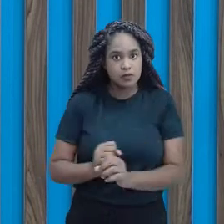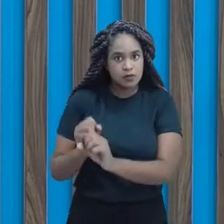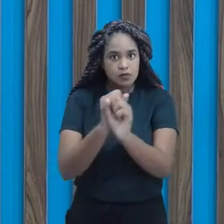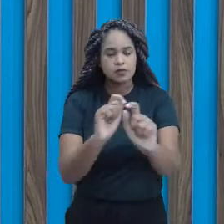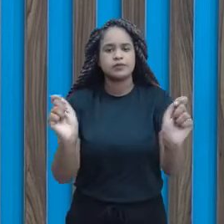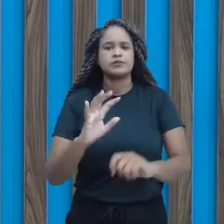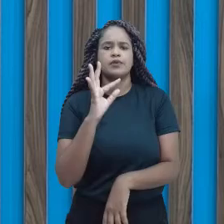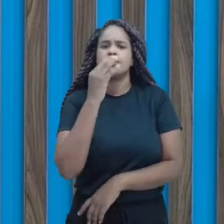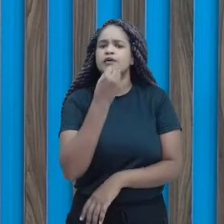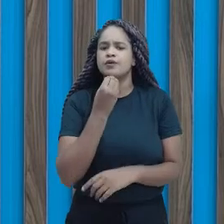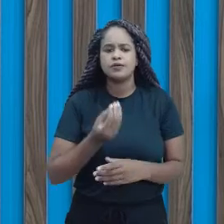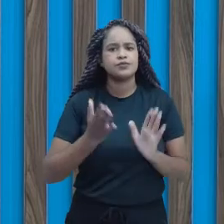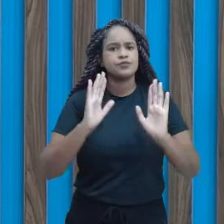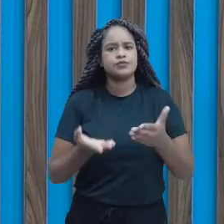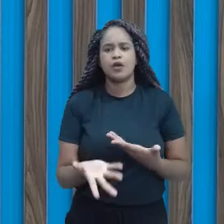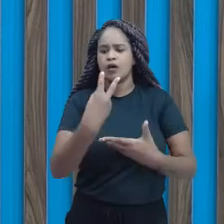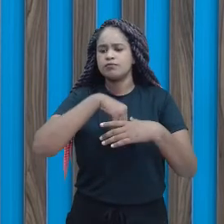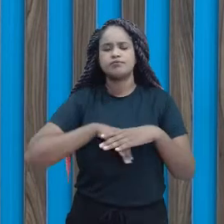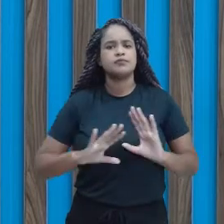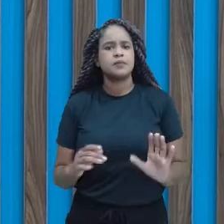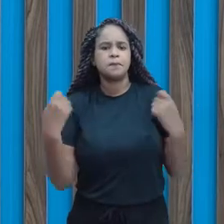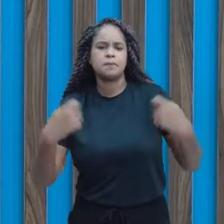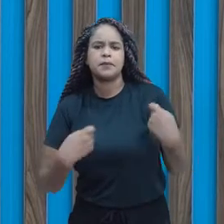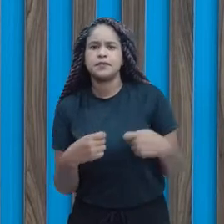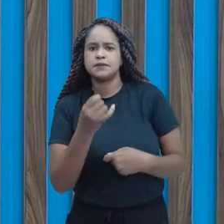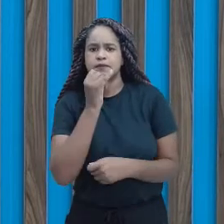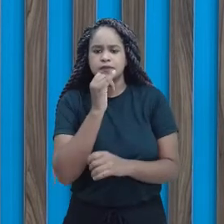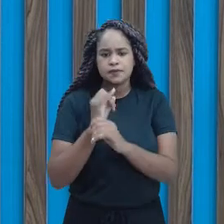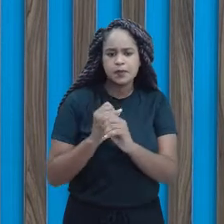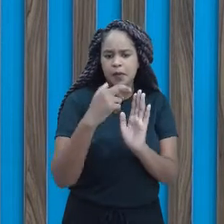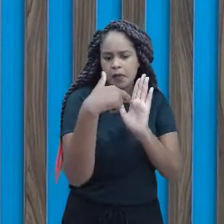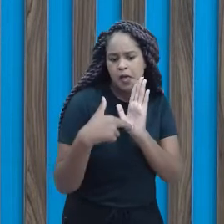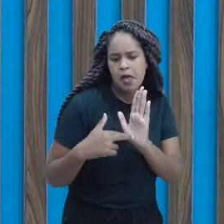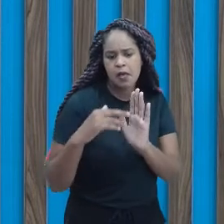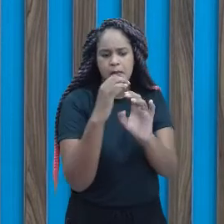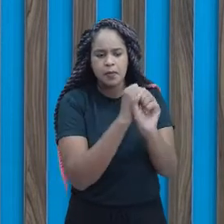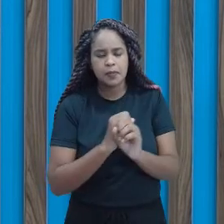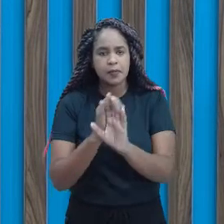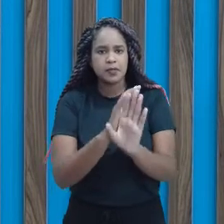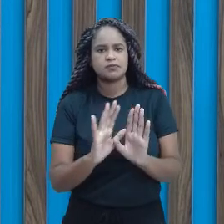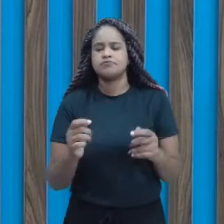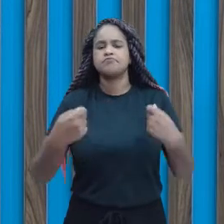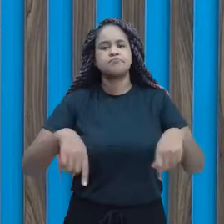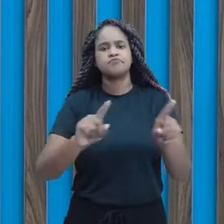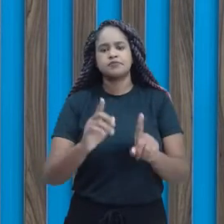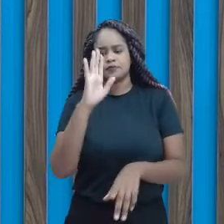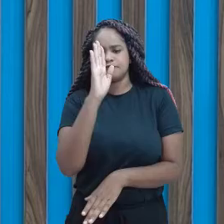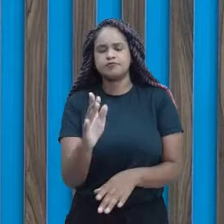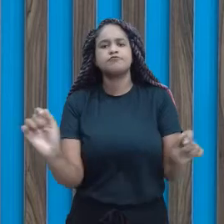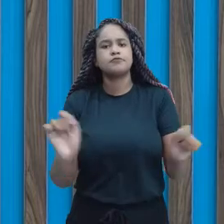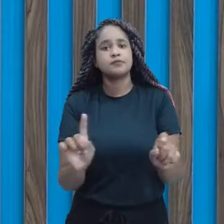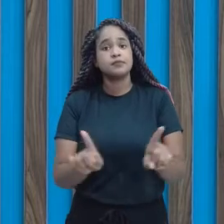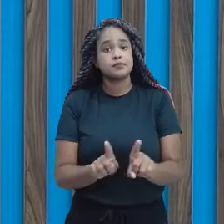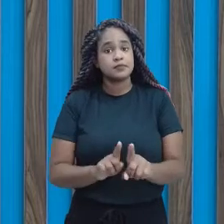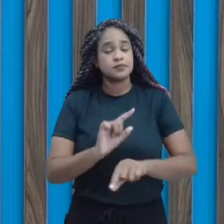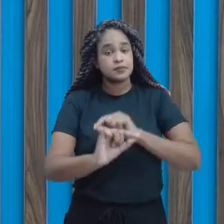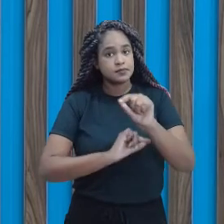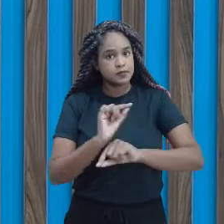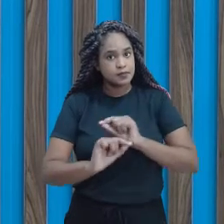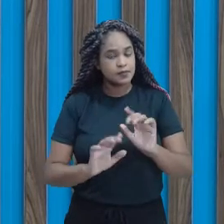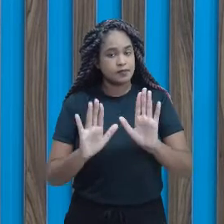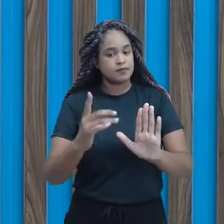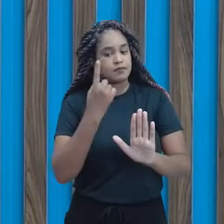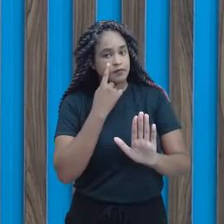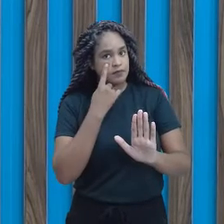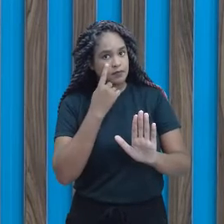o conhecimento que a gente tem, sem a utilização da fórmula que Briane apresentou terça-feira. Mas, porém, contudo,